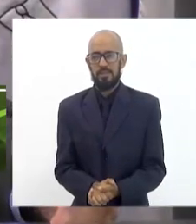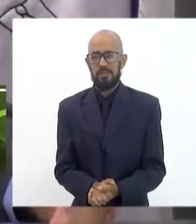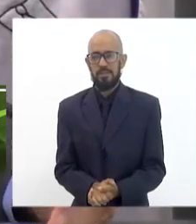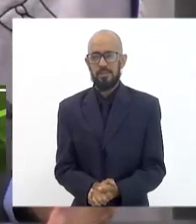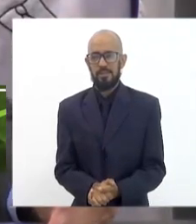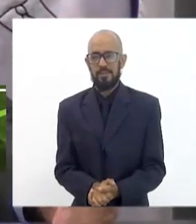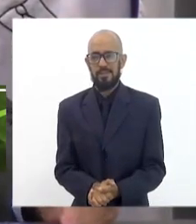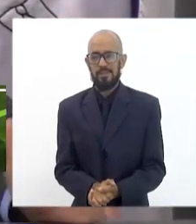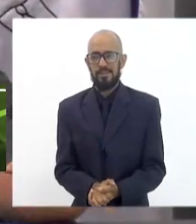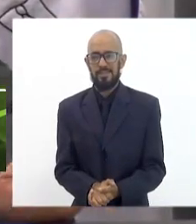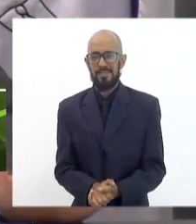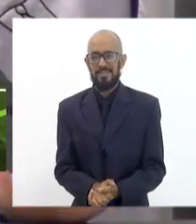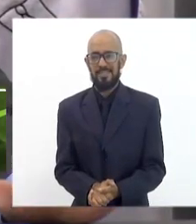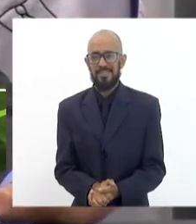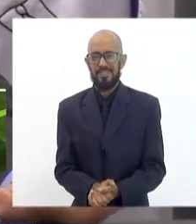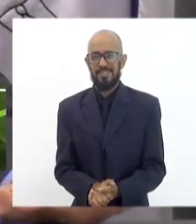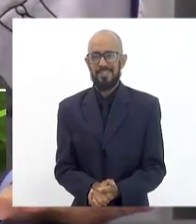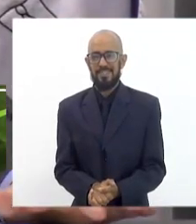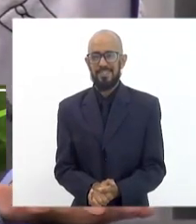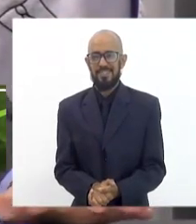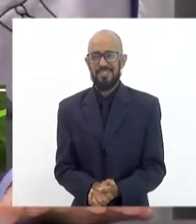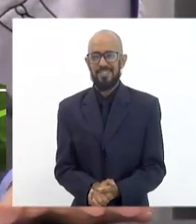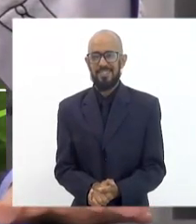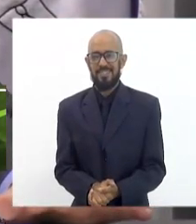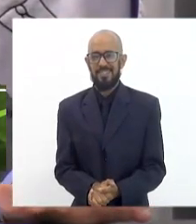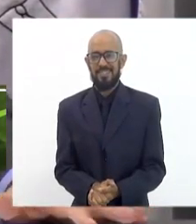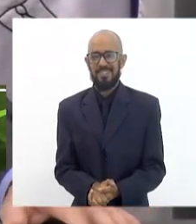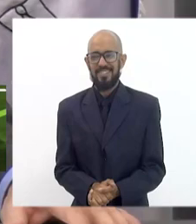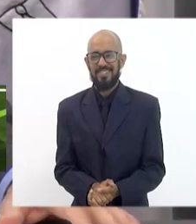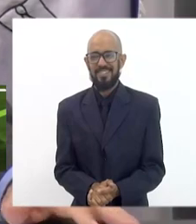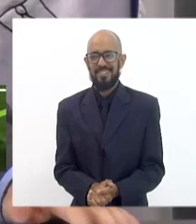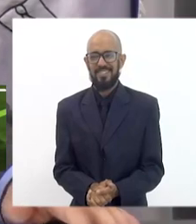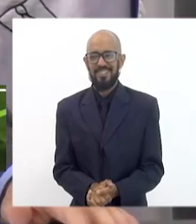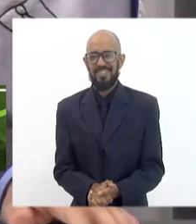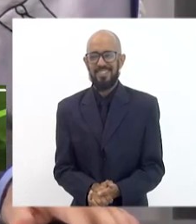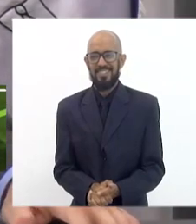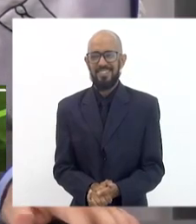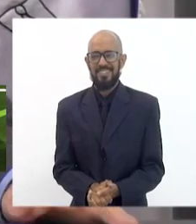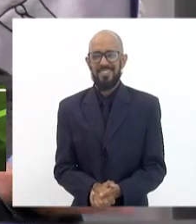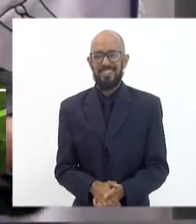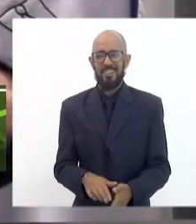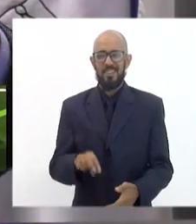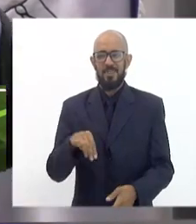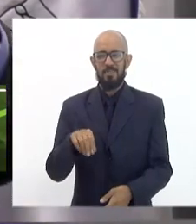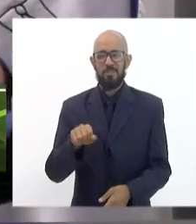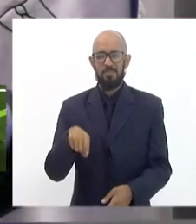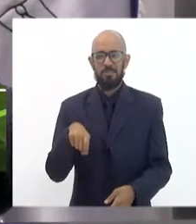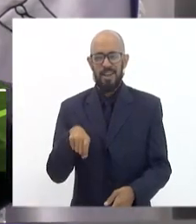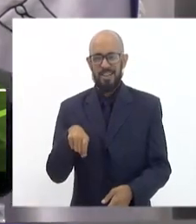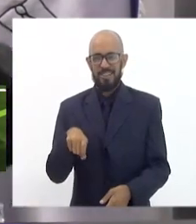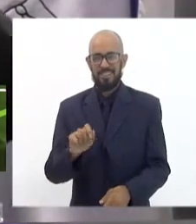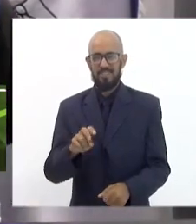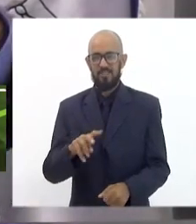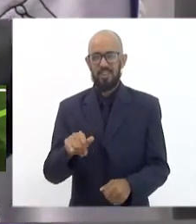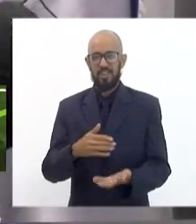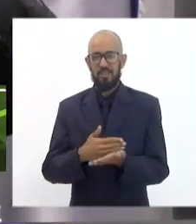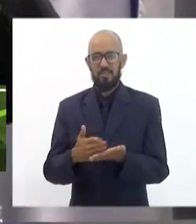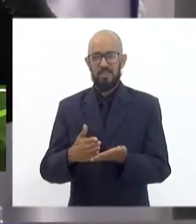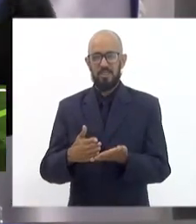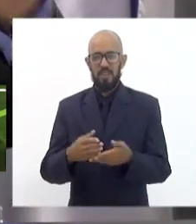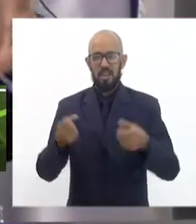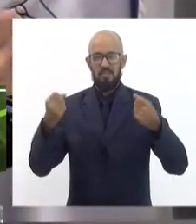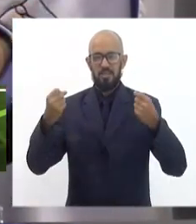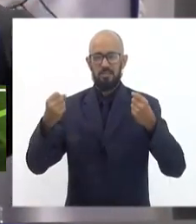bancária direita nunca vamos lá o Márcio vai começar a fazer uma explanação sobre